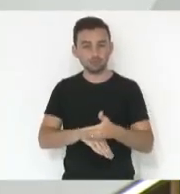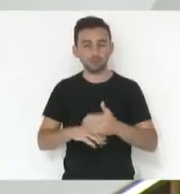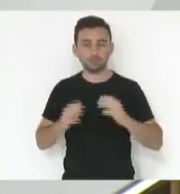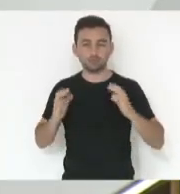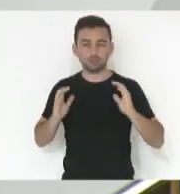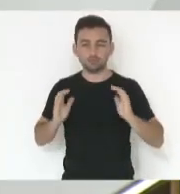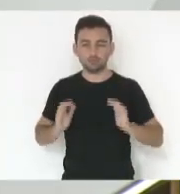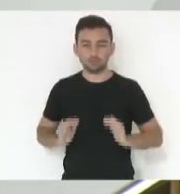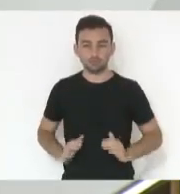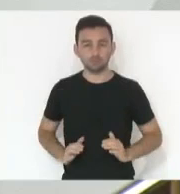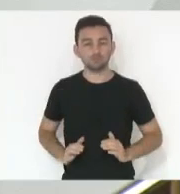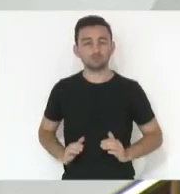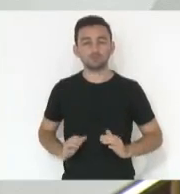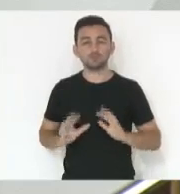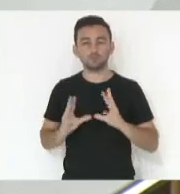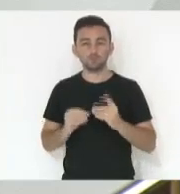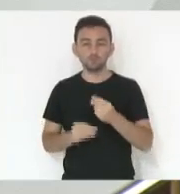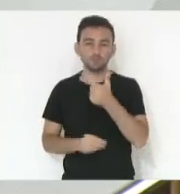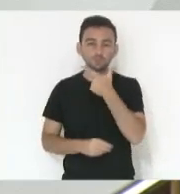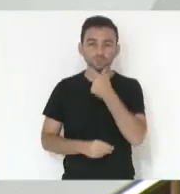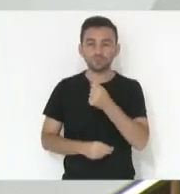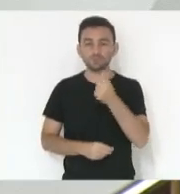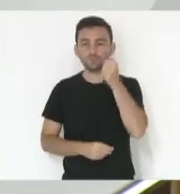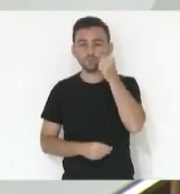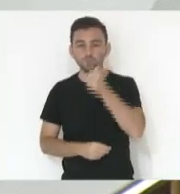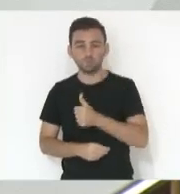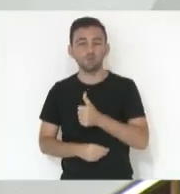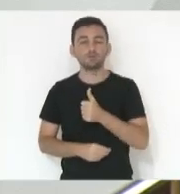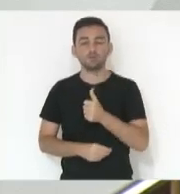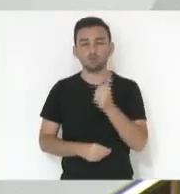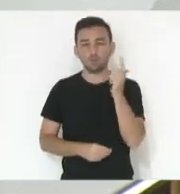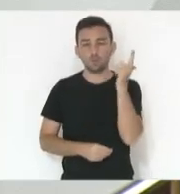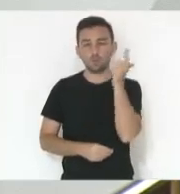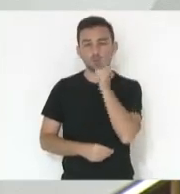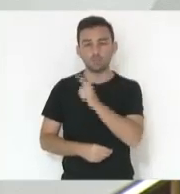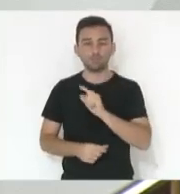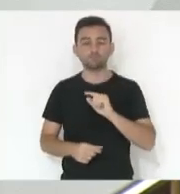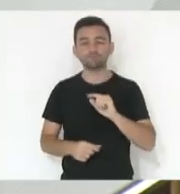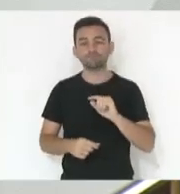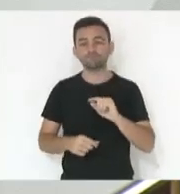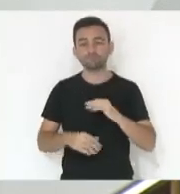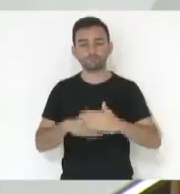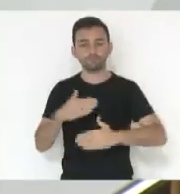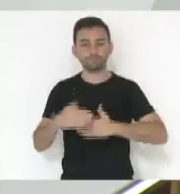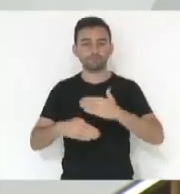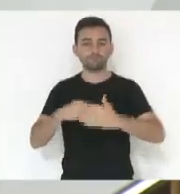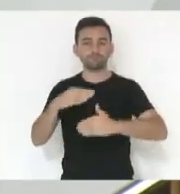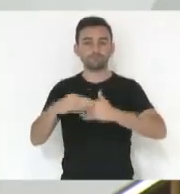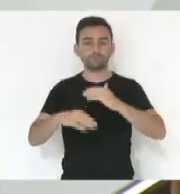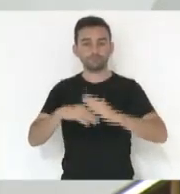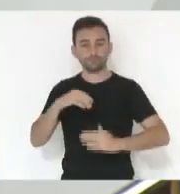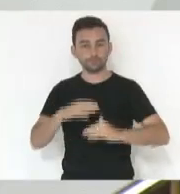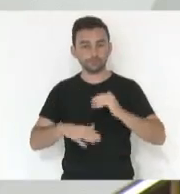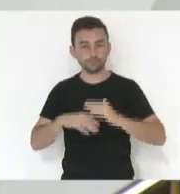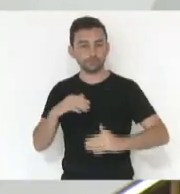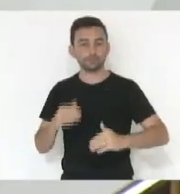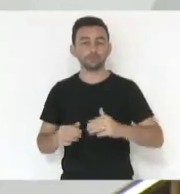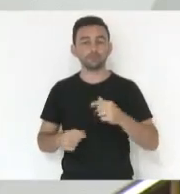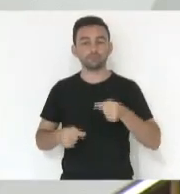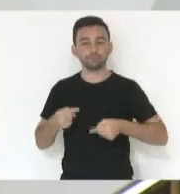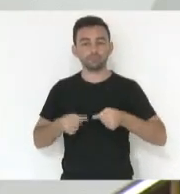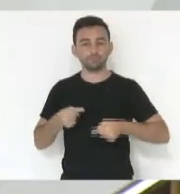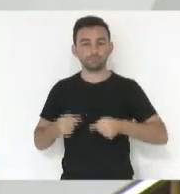e cidadãs na formação e na prática das mais diversas políticas